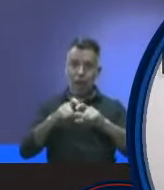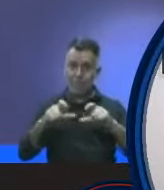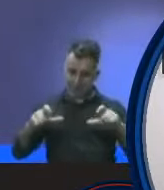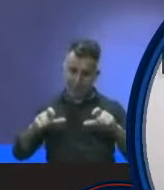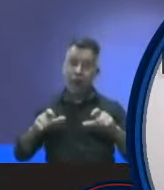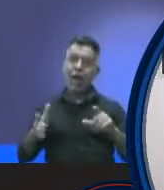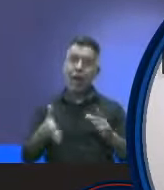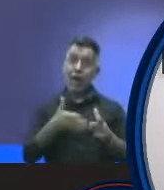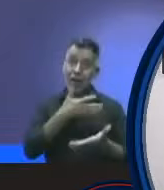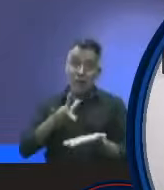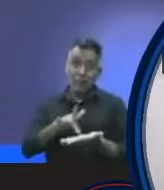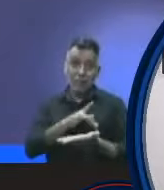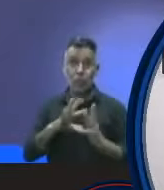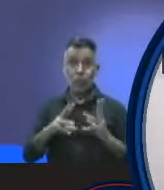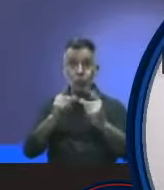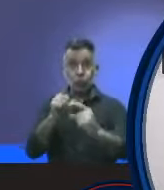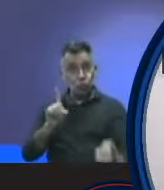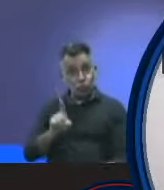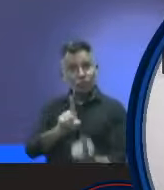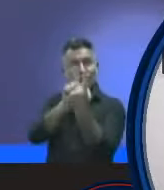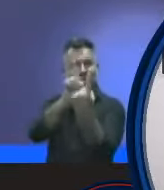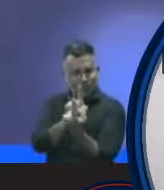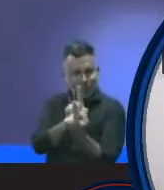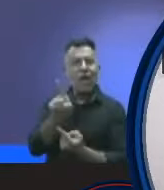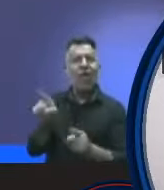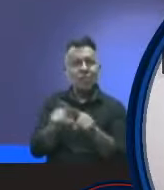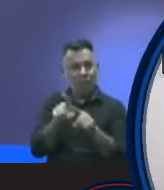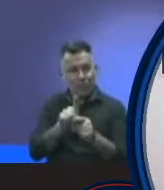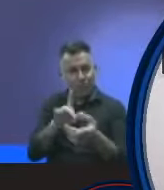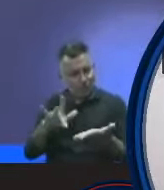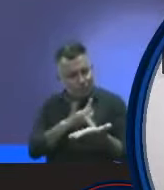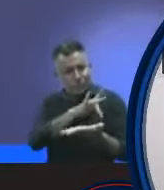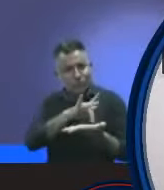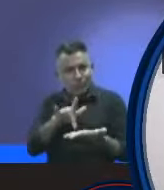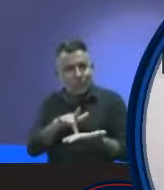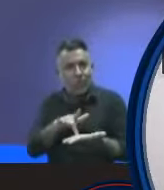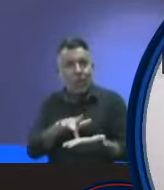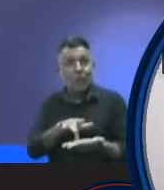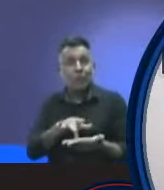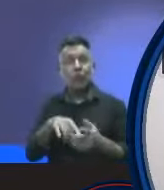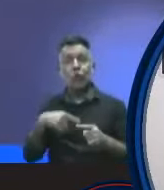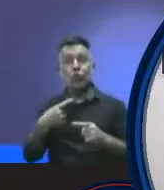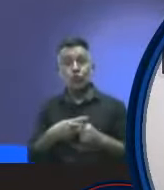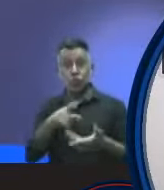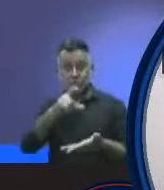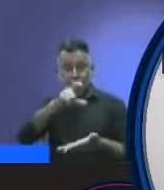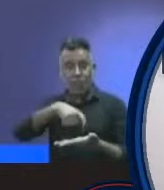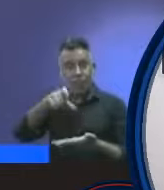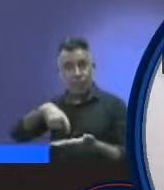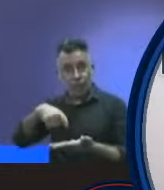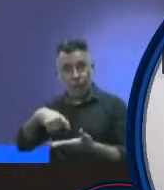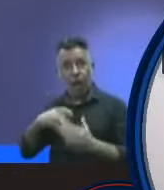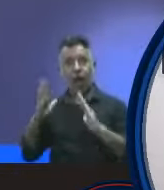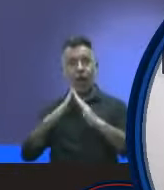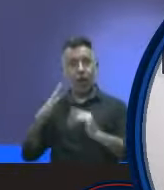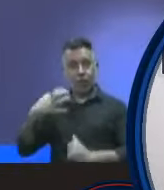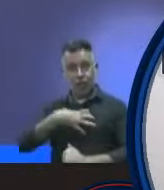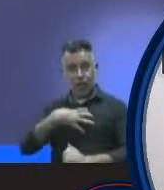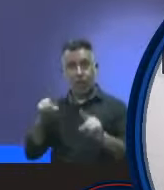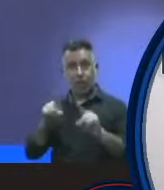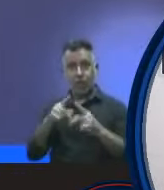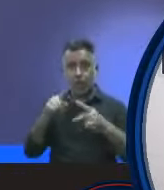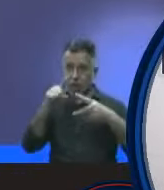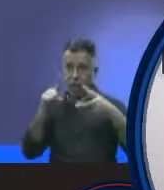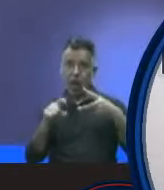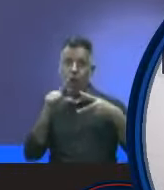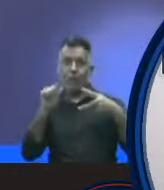e agora está disponível para os nossos clientes também na versão digital, nossos cartões de crédito Casas Bahia e